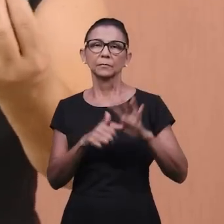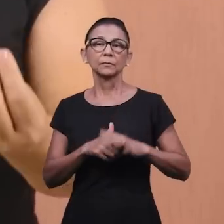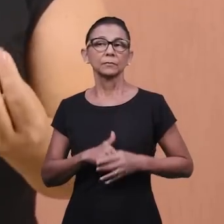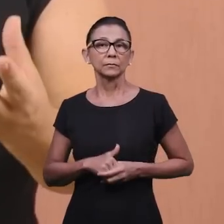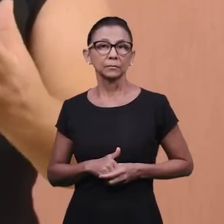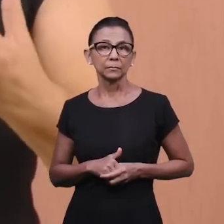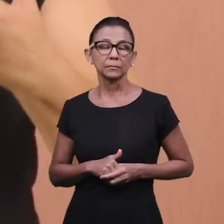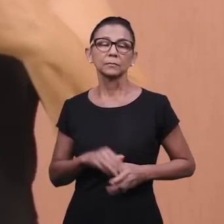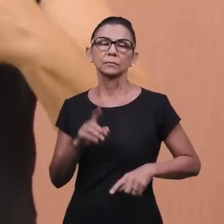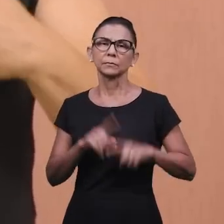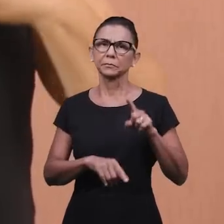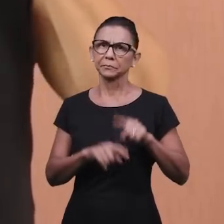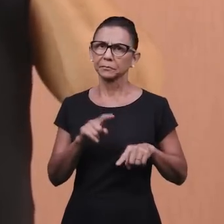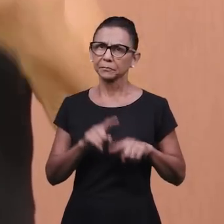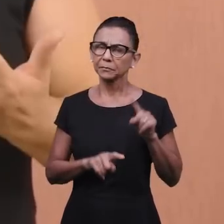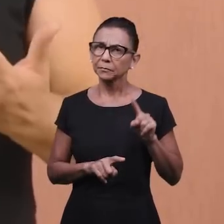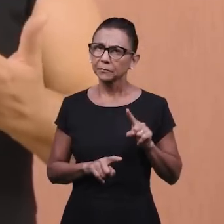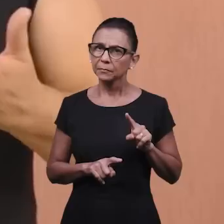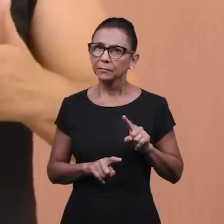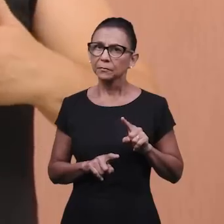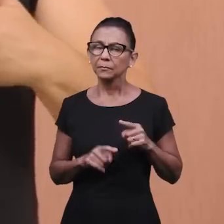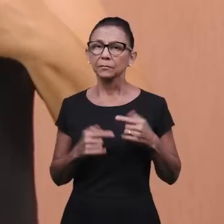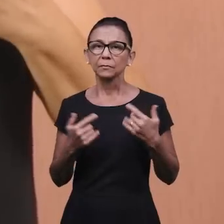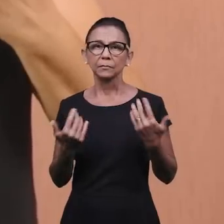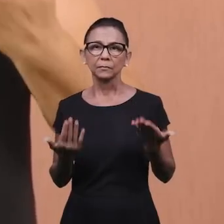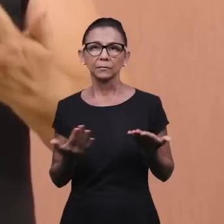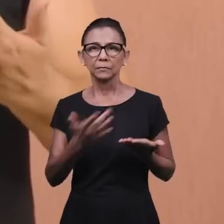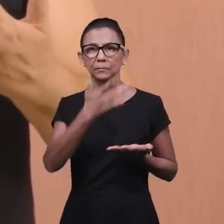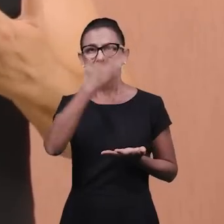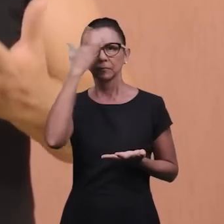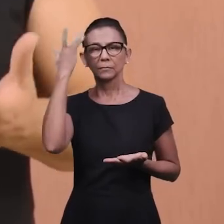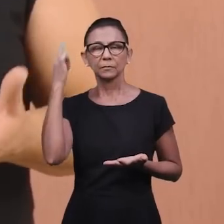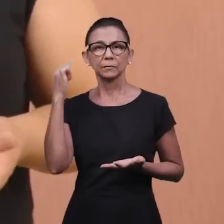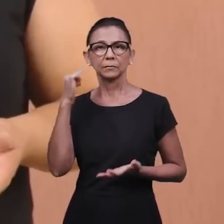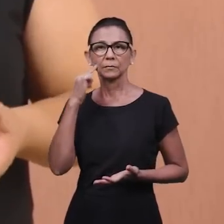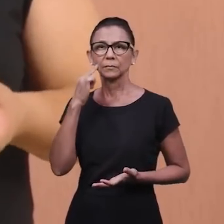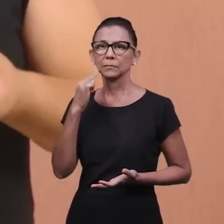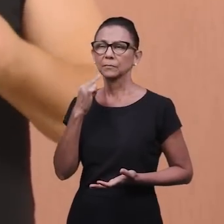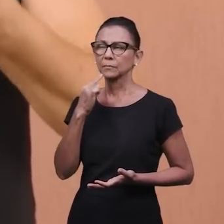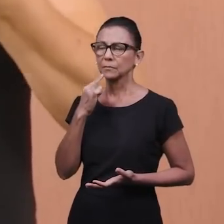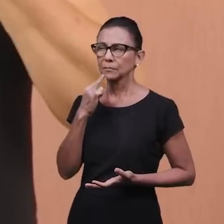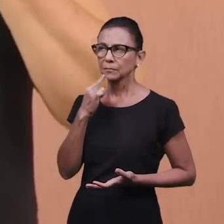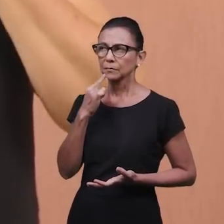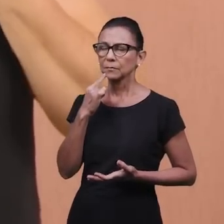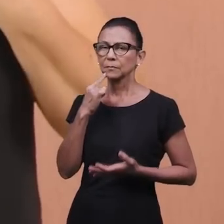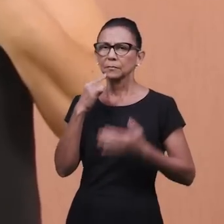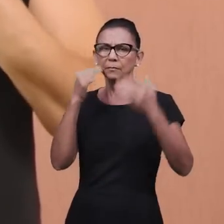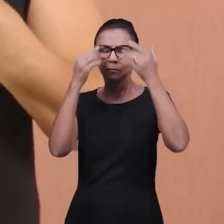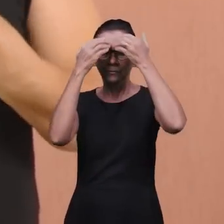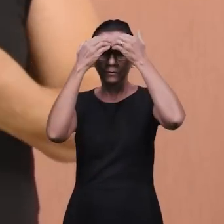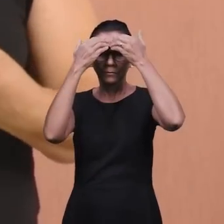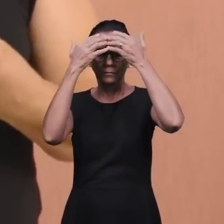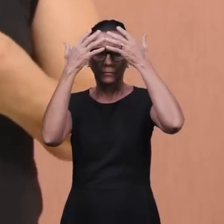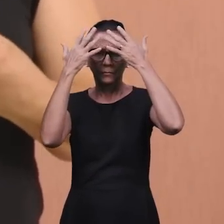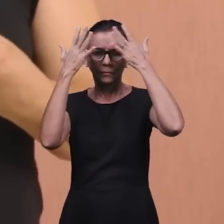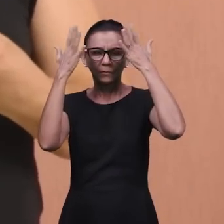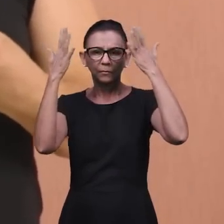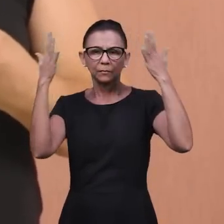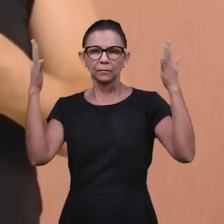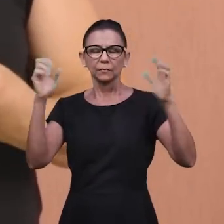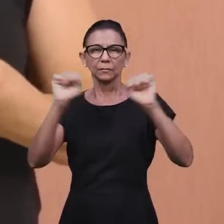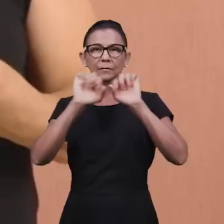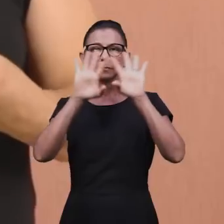material concreto, que dessa forma a pessoa surda ela vai constituindo o entendimento